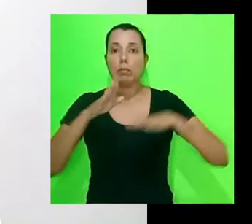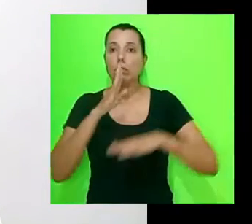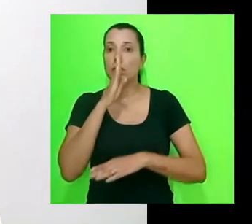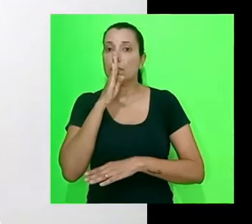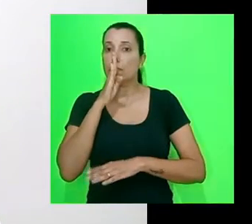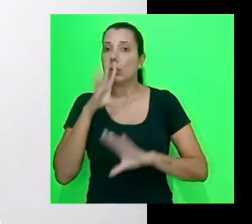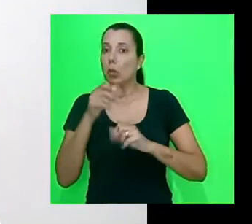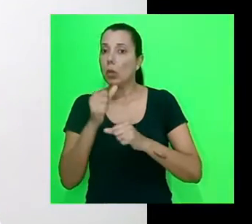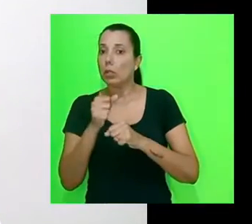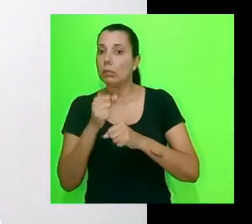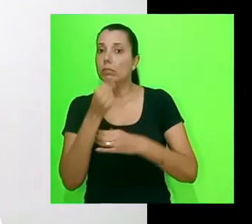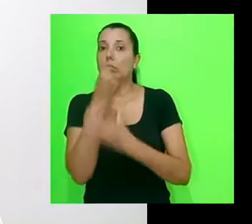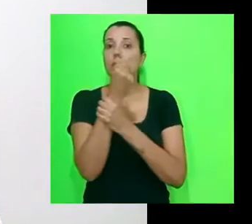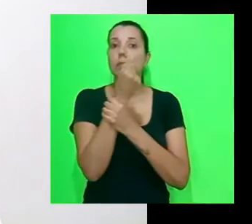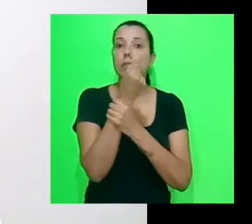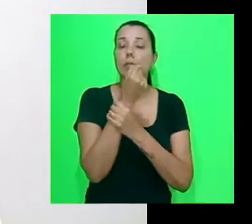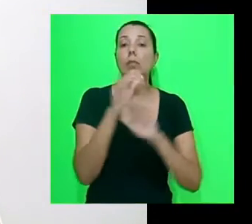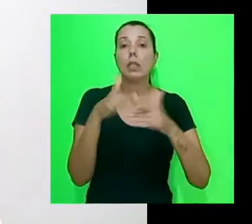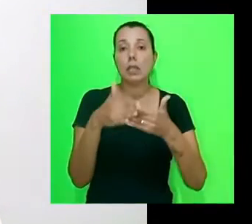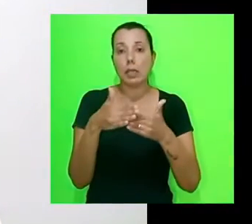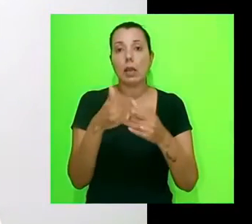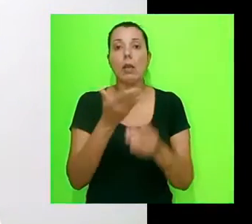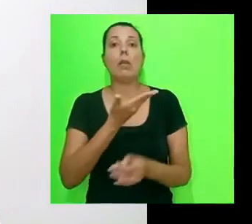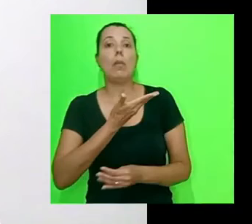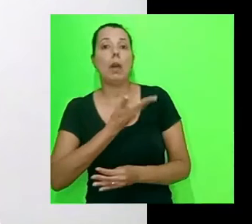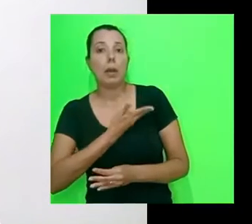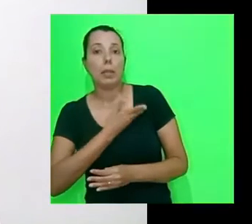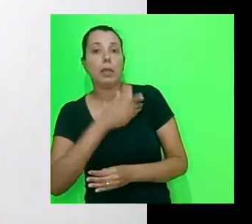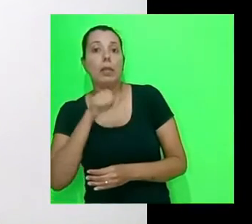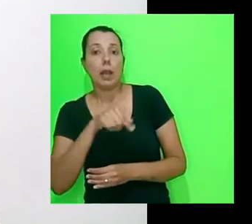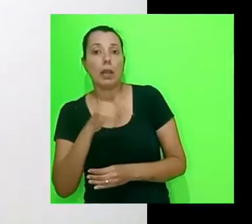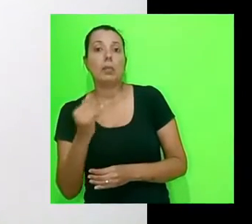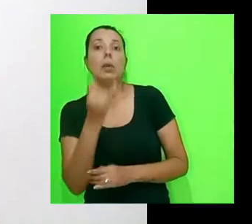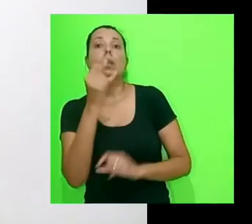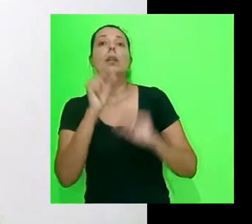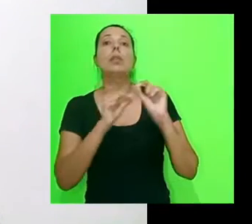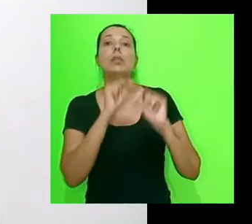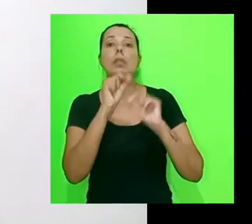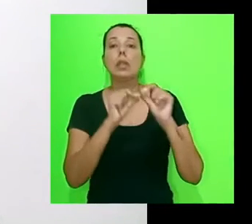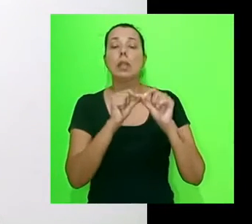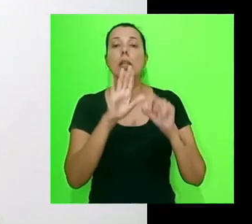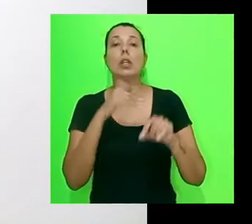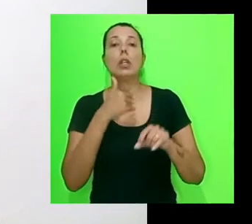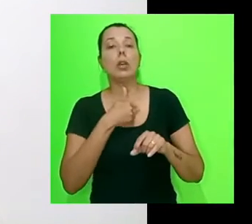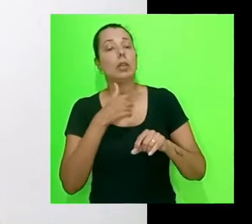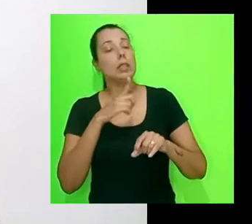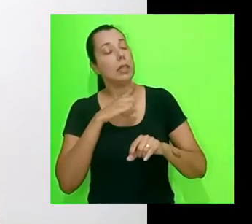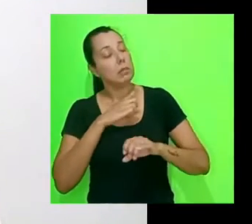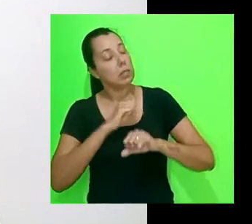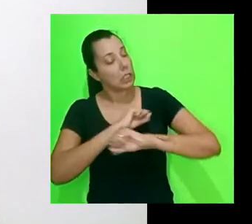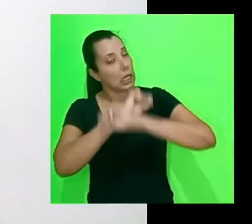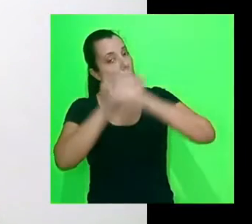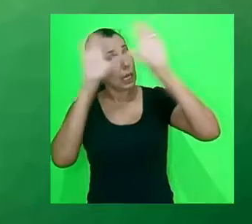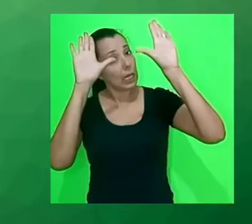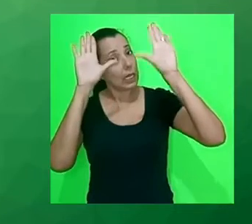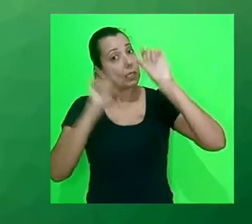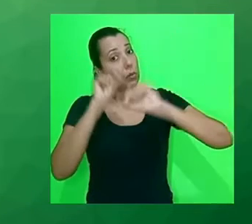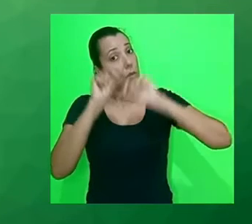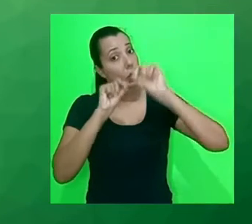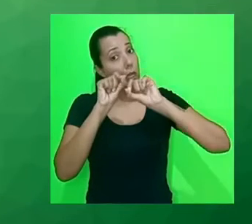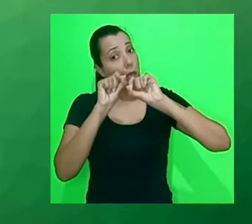estar unidas, unidos, e fazermos as denúncias, como a Elineide falou, como a Olgami falou, né?